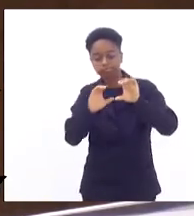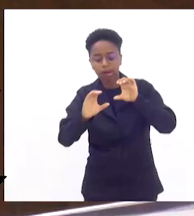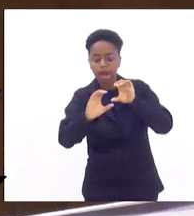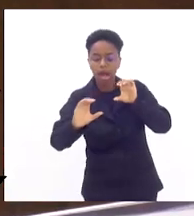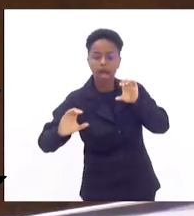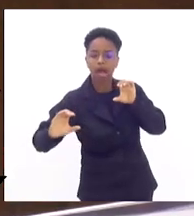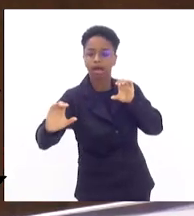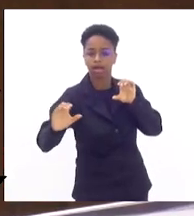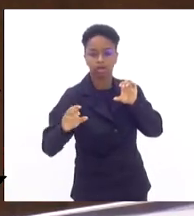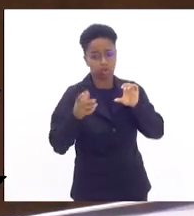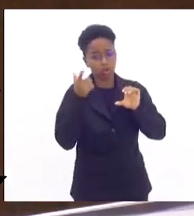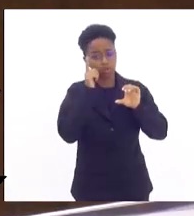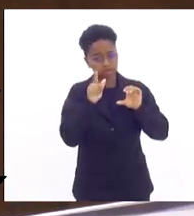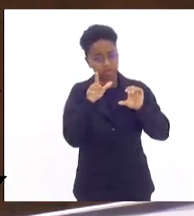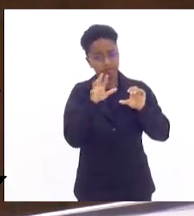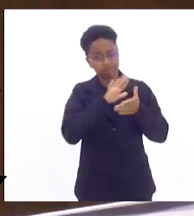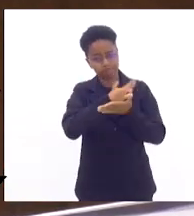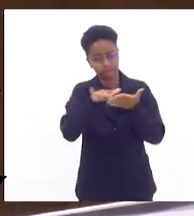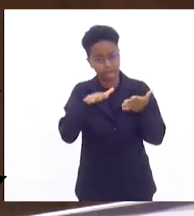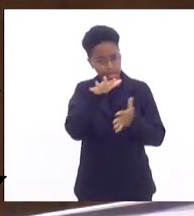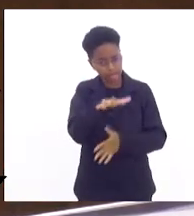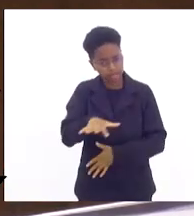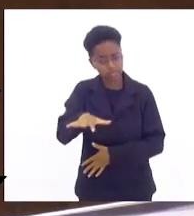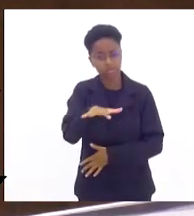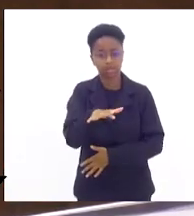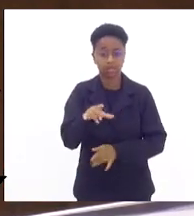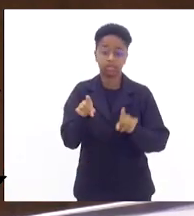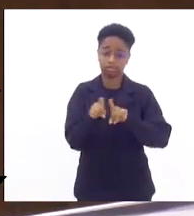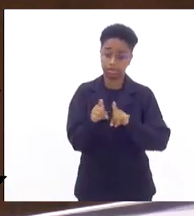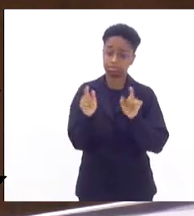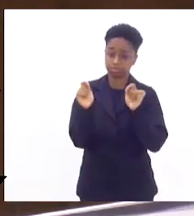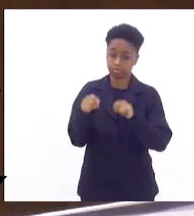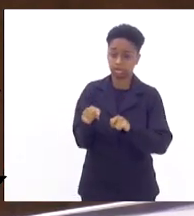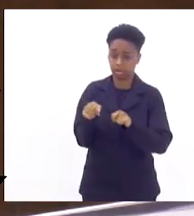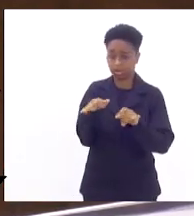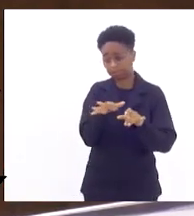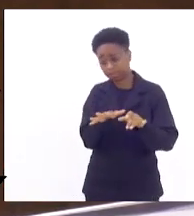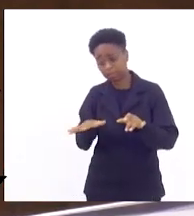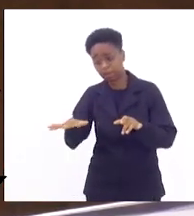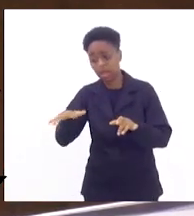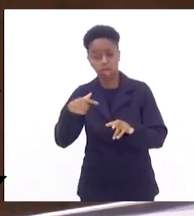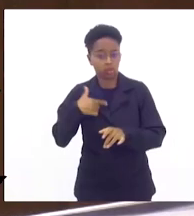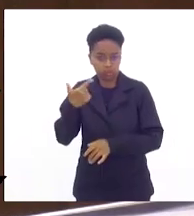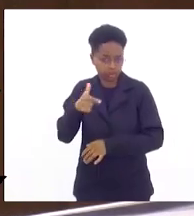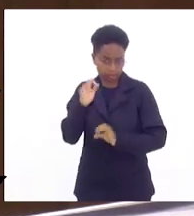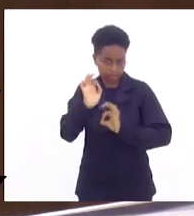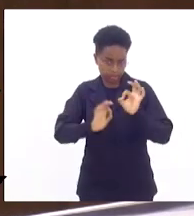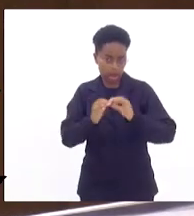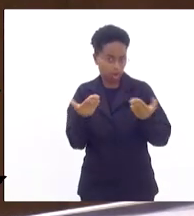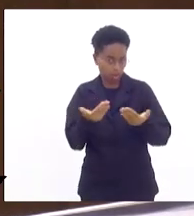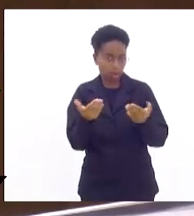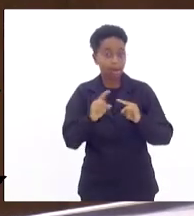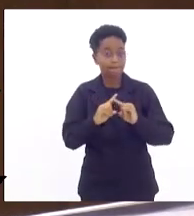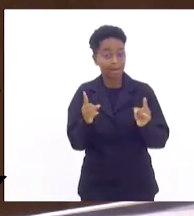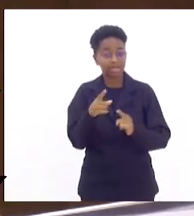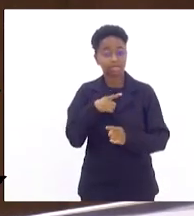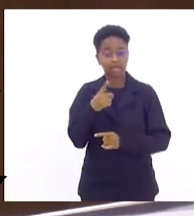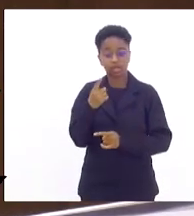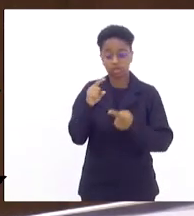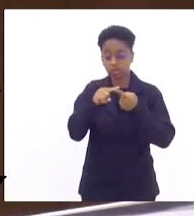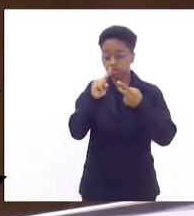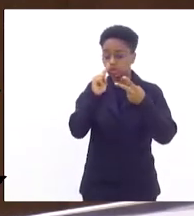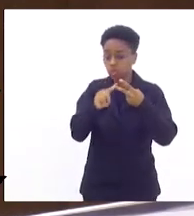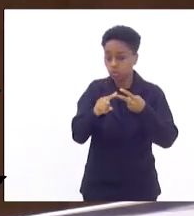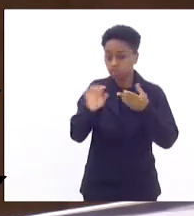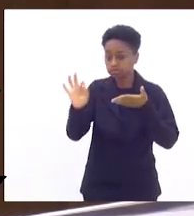também em várias regiões, inclusive podendo passar por ali. Eu não estou com o planejamento aqui na minha mão. Mas, enfim, são duas rubricas que